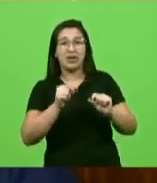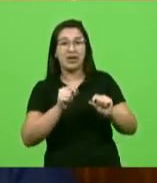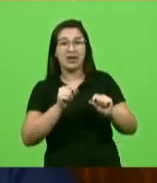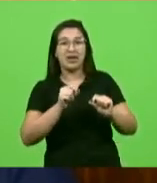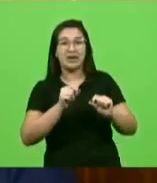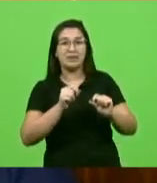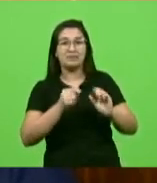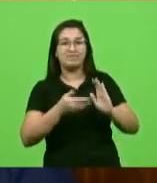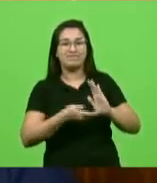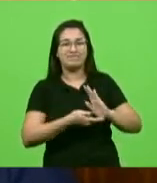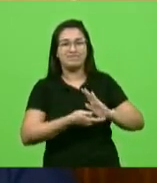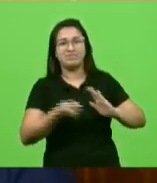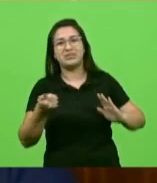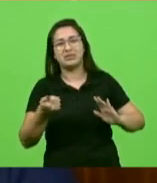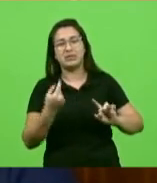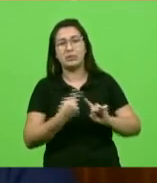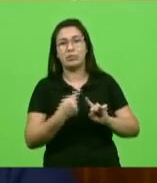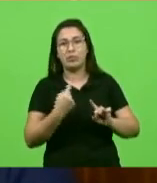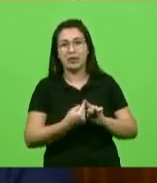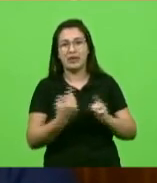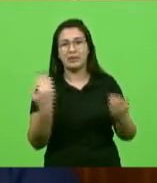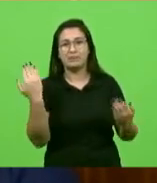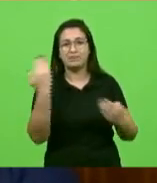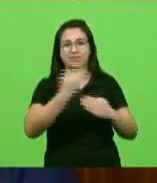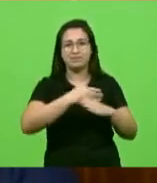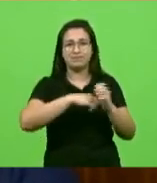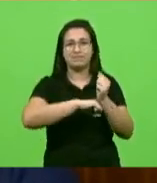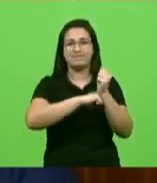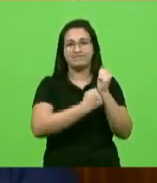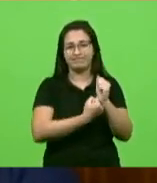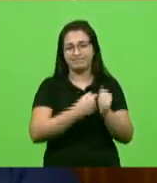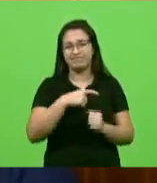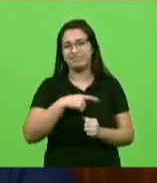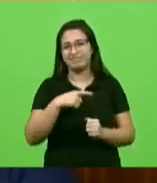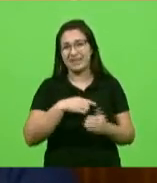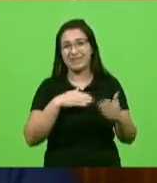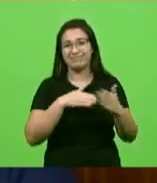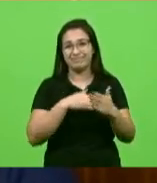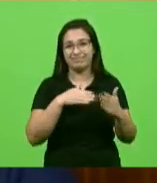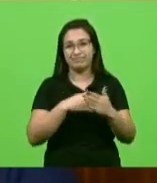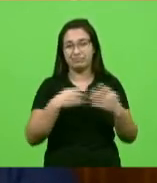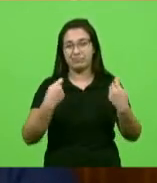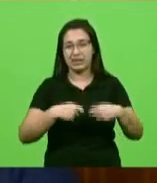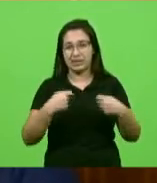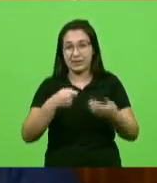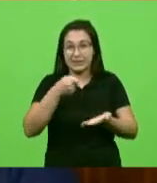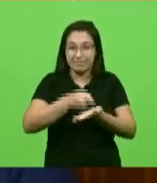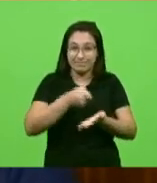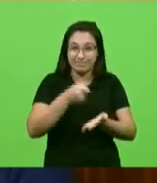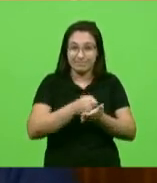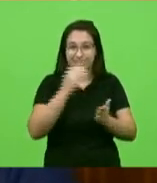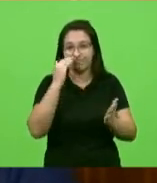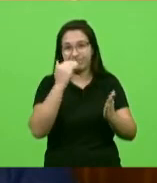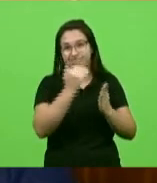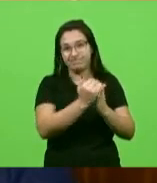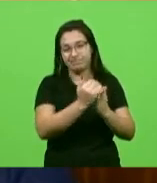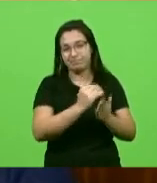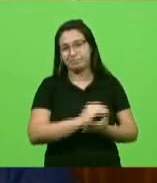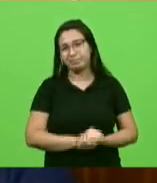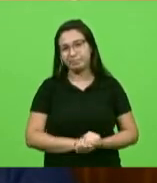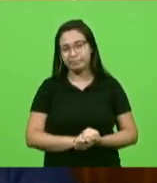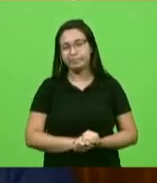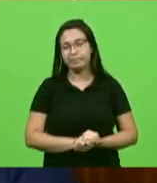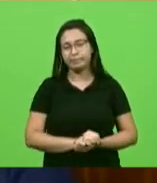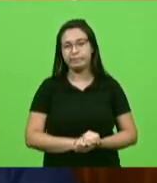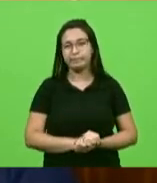e mal planejados lockdowns e restrições aos quais é obrigado a seguir. Para encerrar essa narrativa de